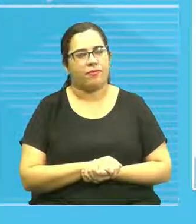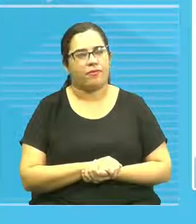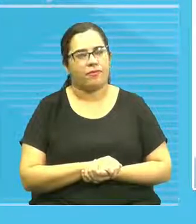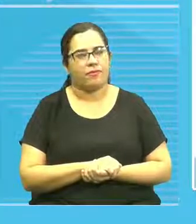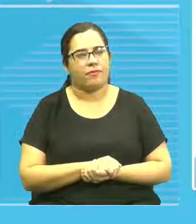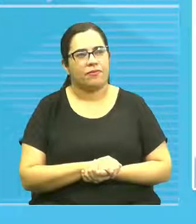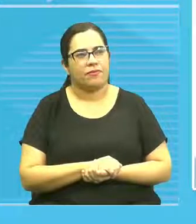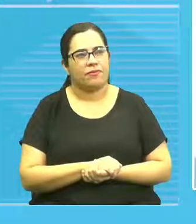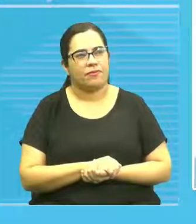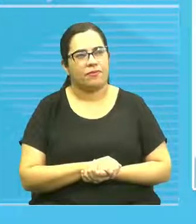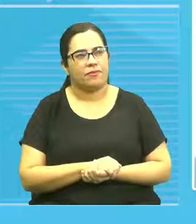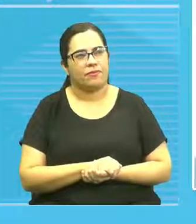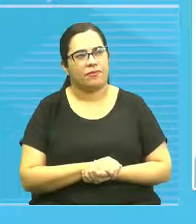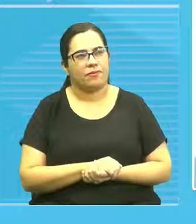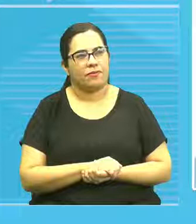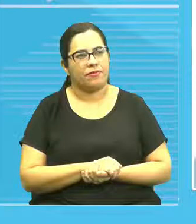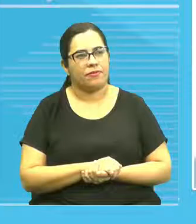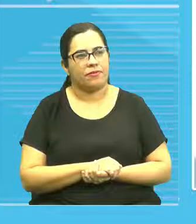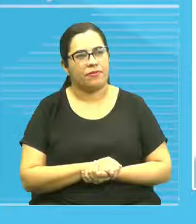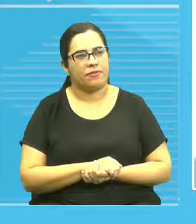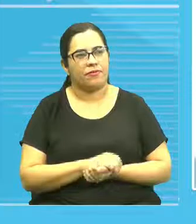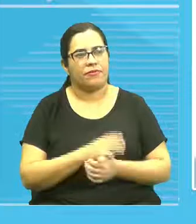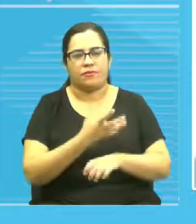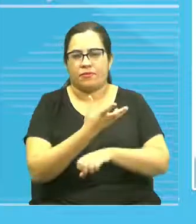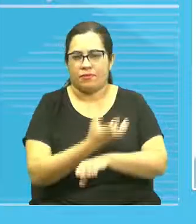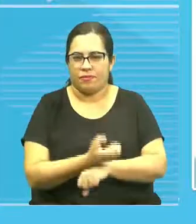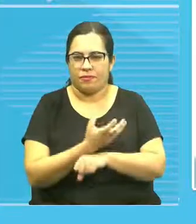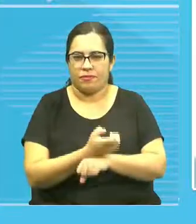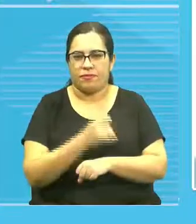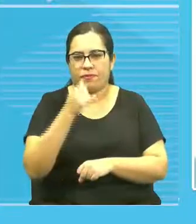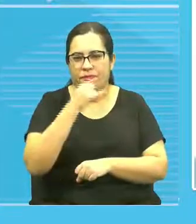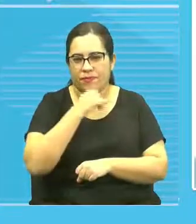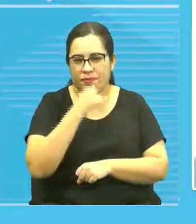Aqui tenho absorção de energia,